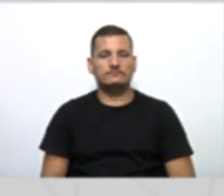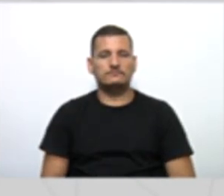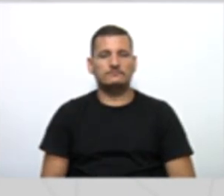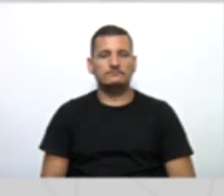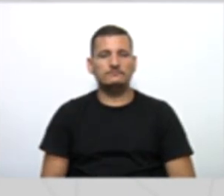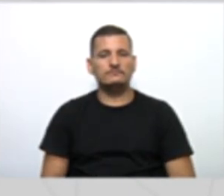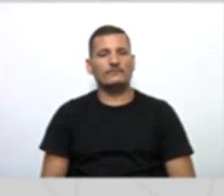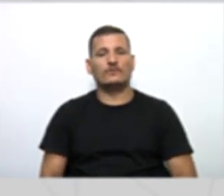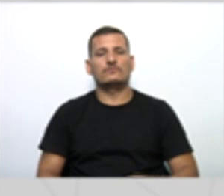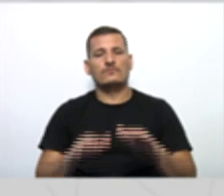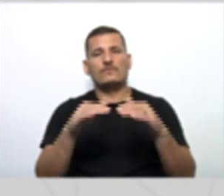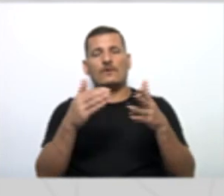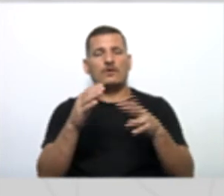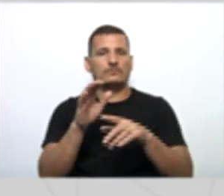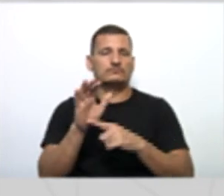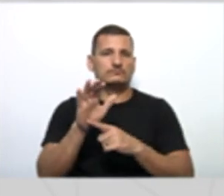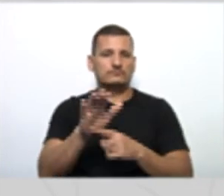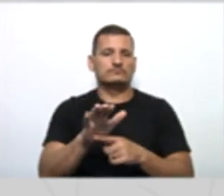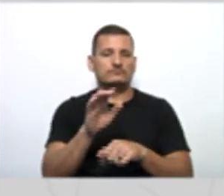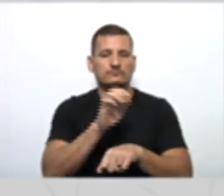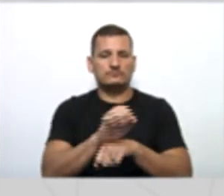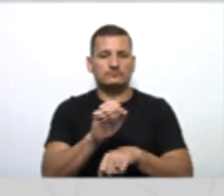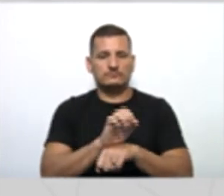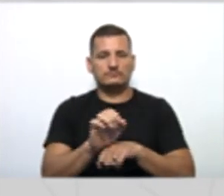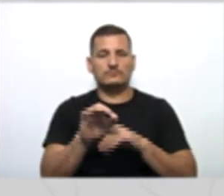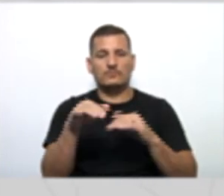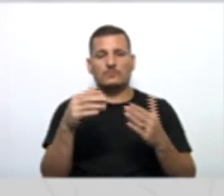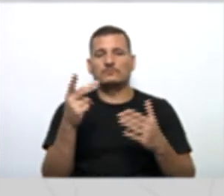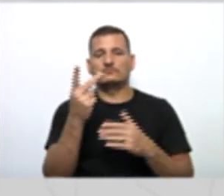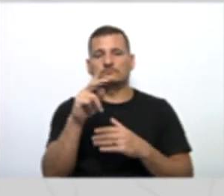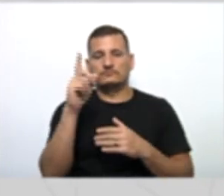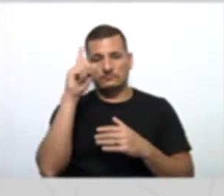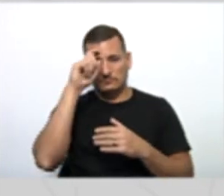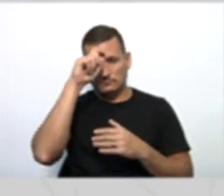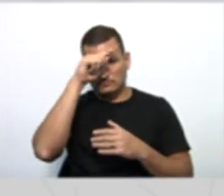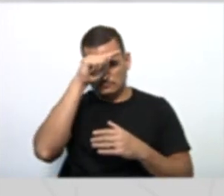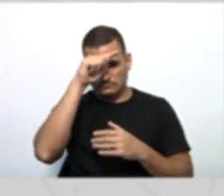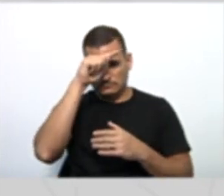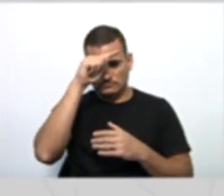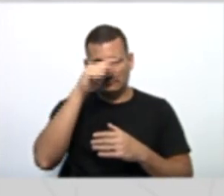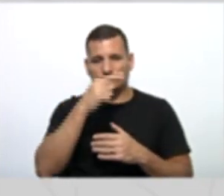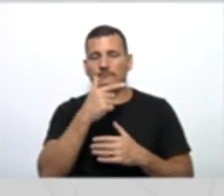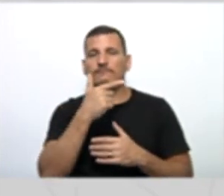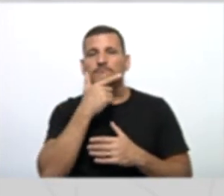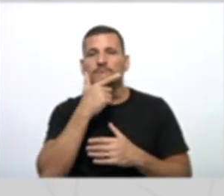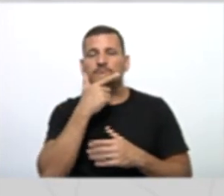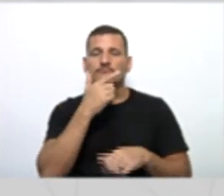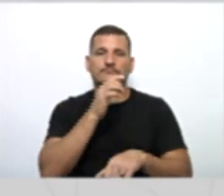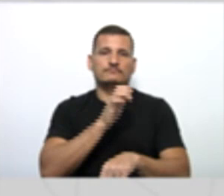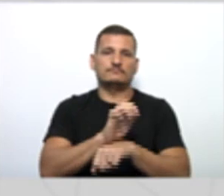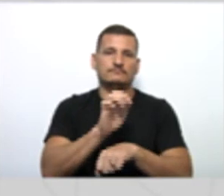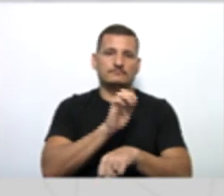do estagiário e quais as dificuldades para oferecer uma